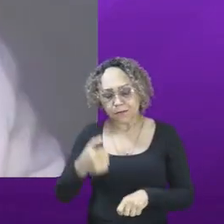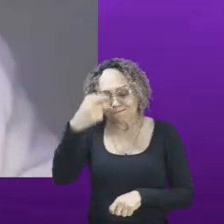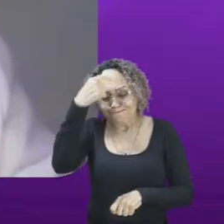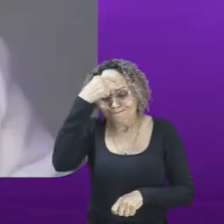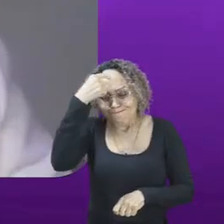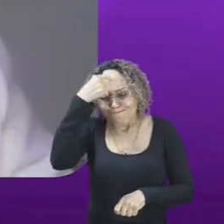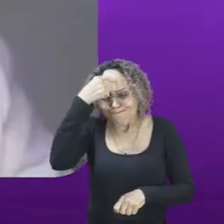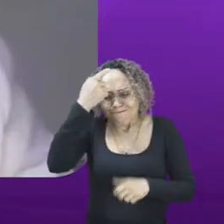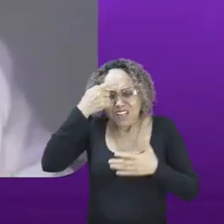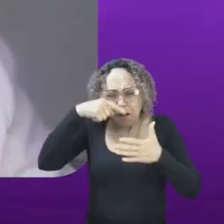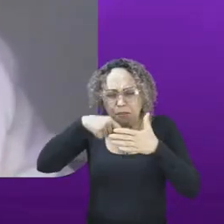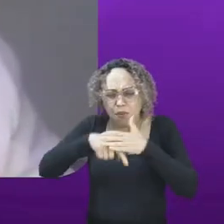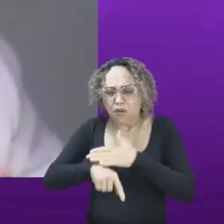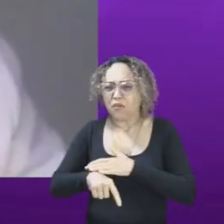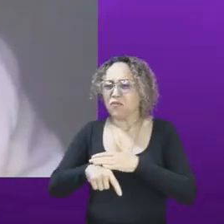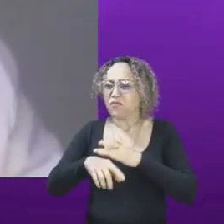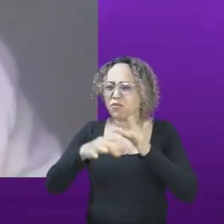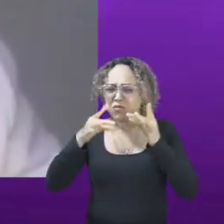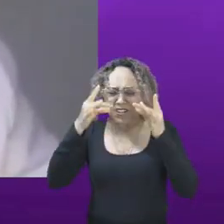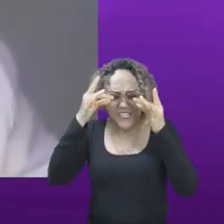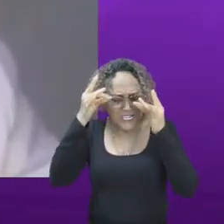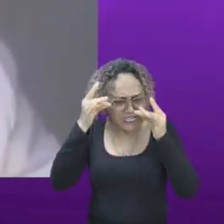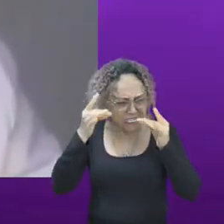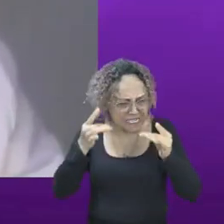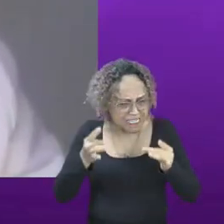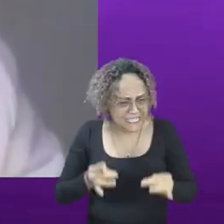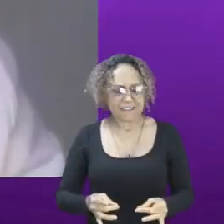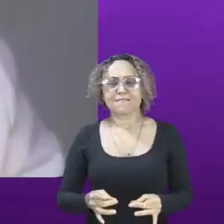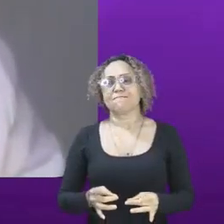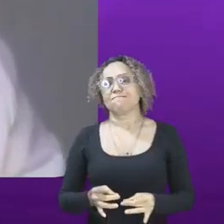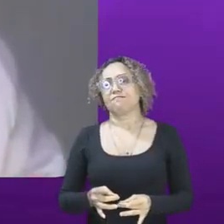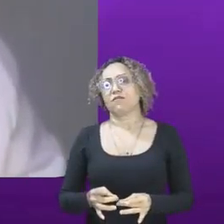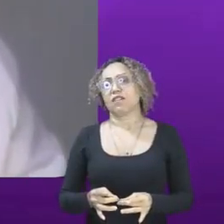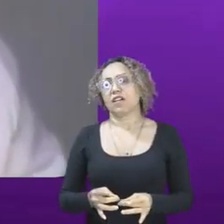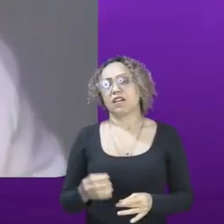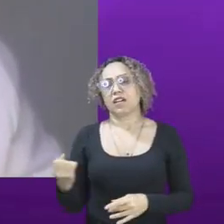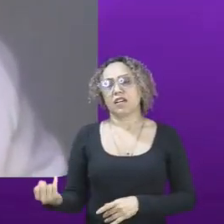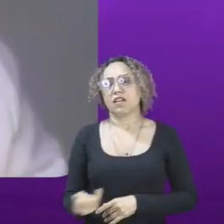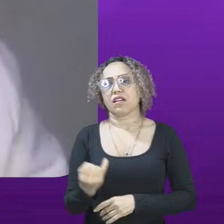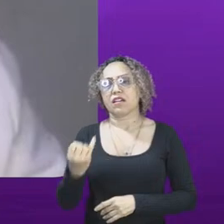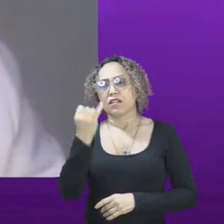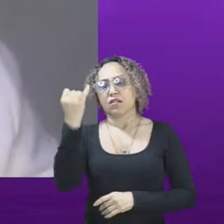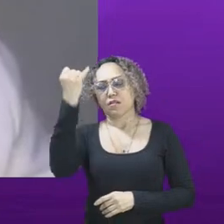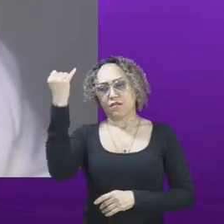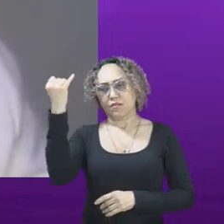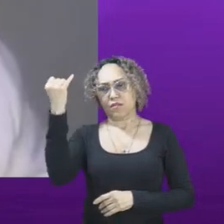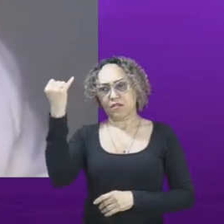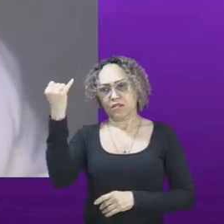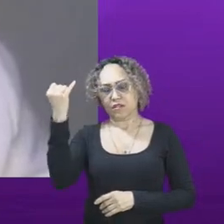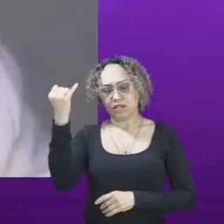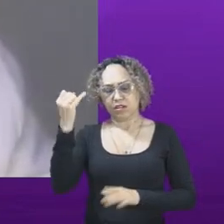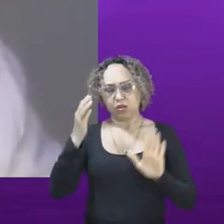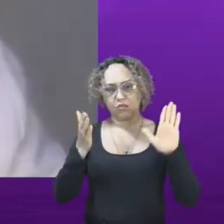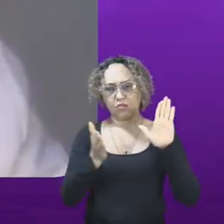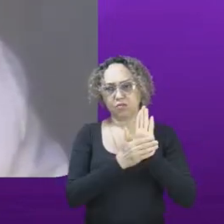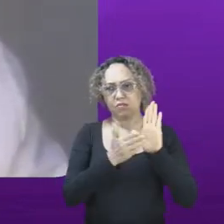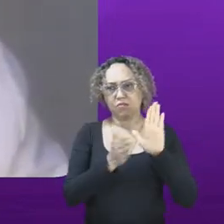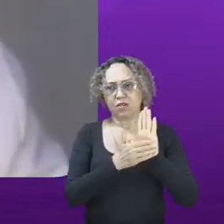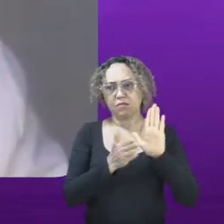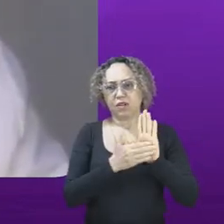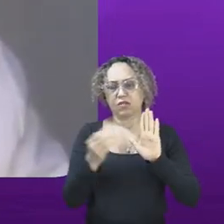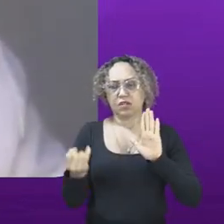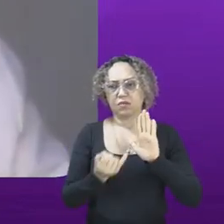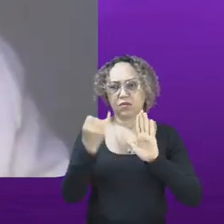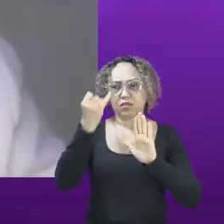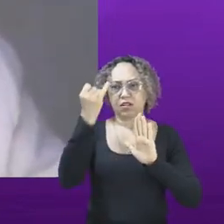consciência. Isso é muito importante na medida em que uma pauta importante para o Partido dos Trabalhadores também é a da